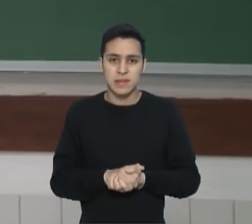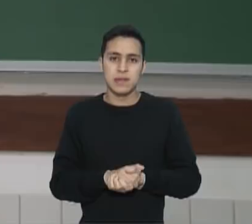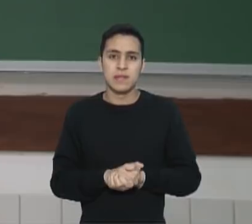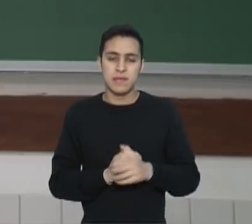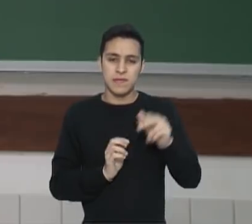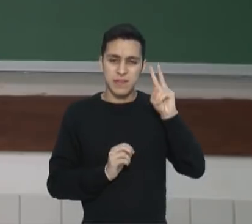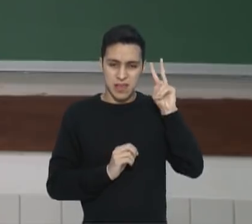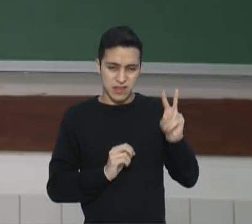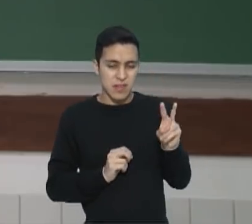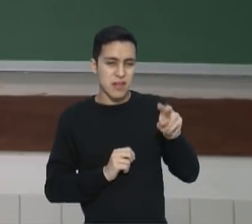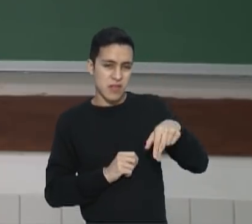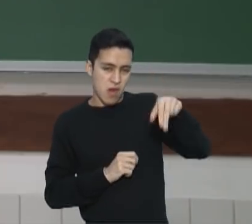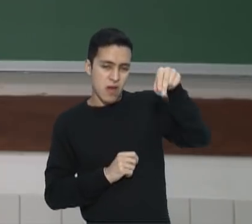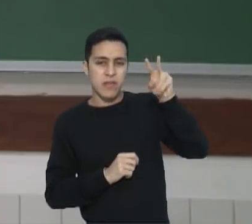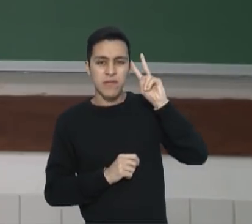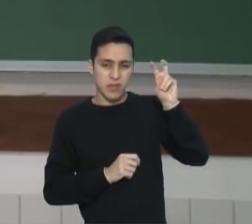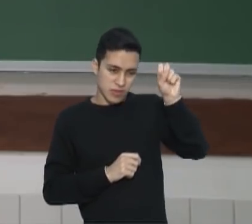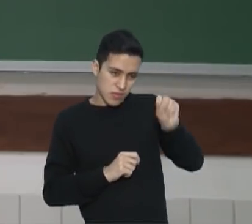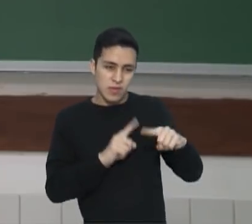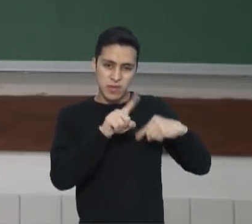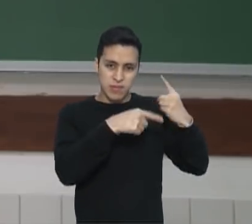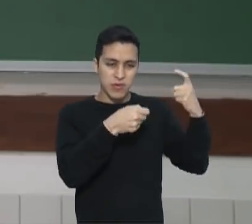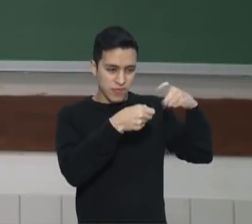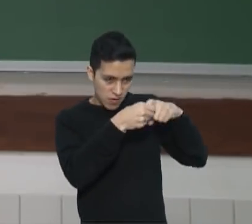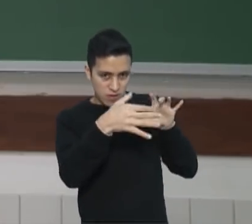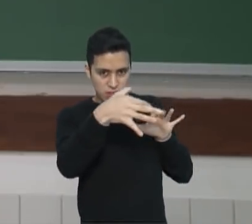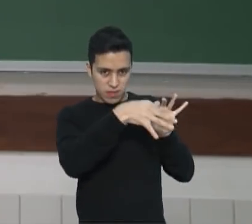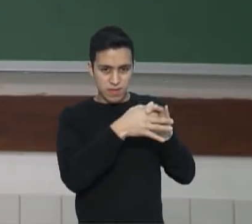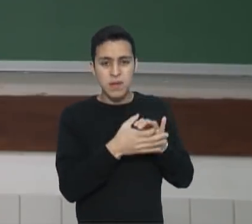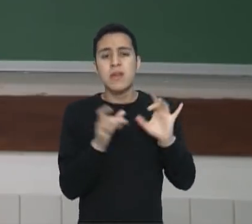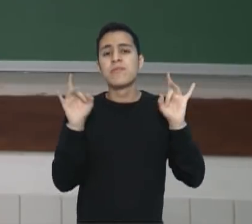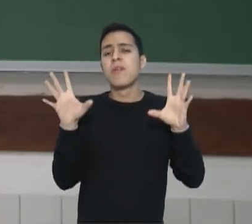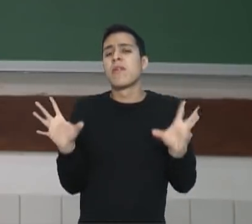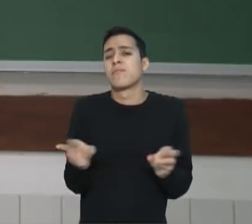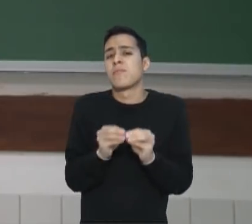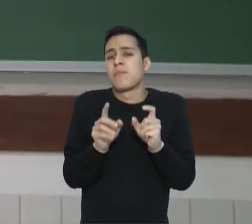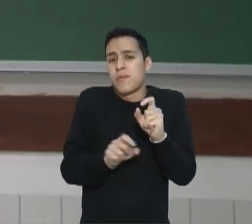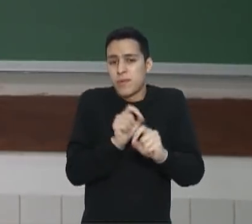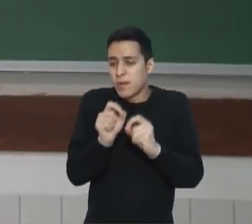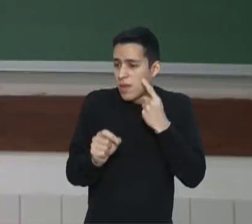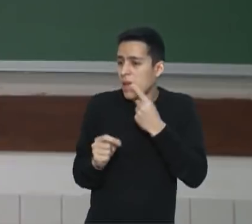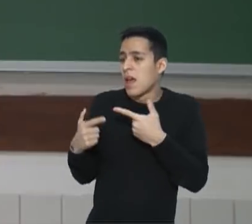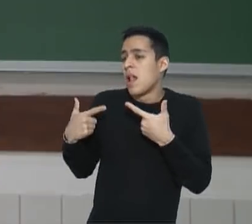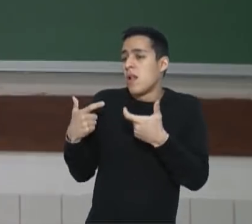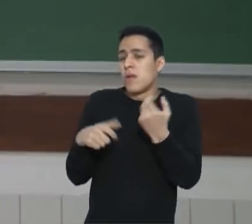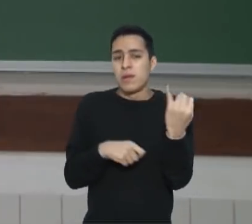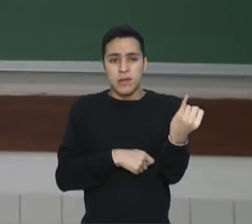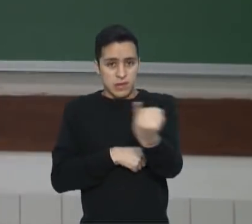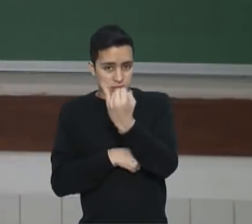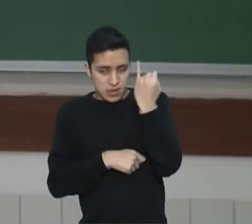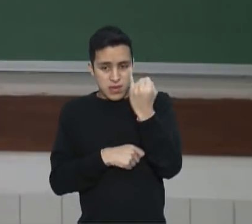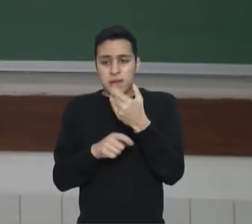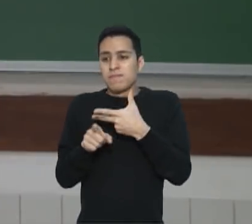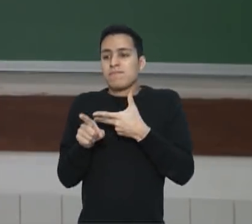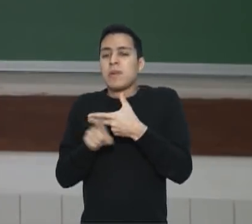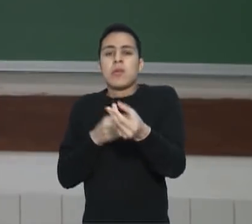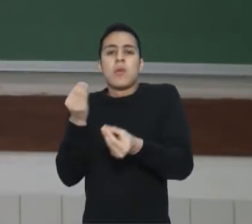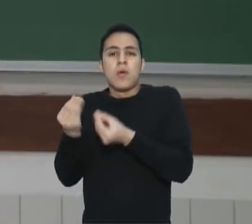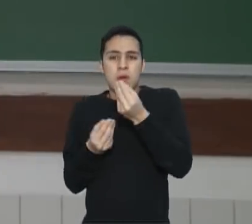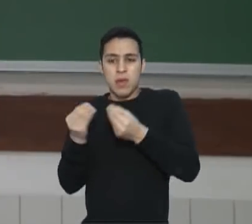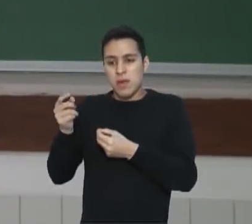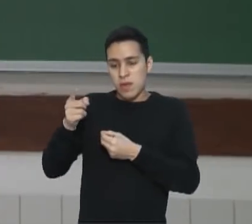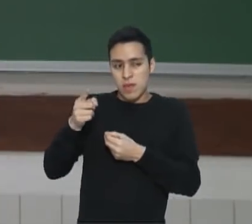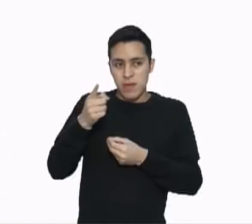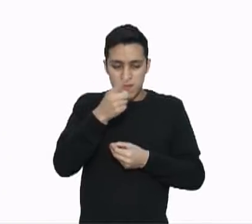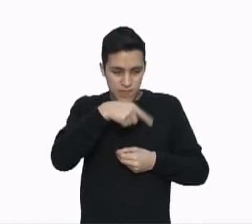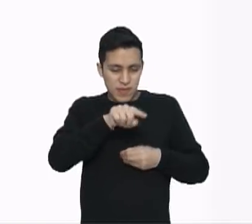Norte, Vietnã do Sul, que depois acabam sendo unificados. O professor só gostaria de pontuar aqui a batalha importante vencida pelos Viet Minh,